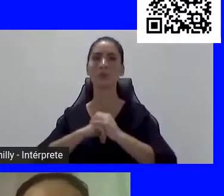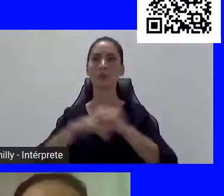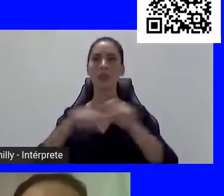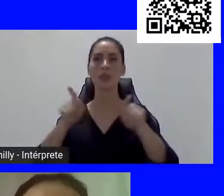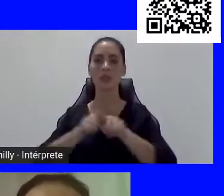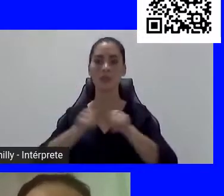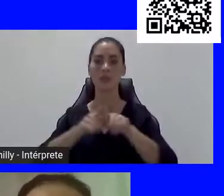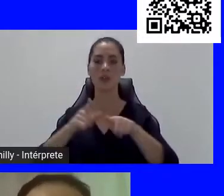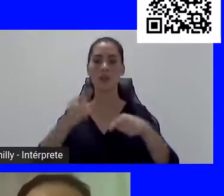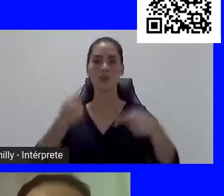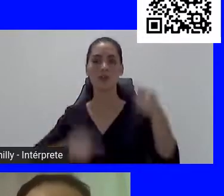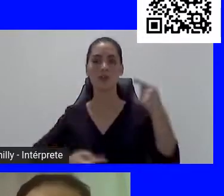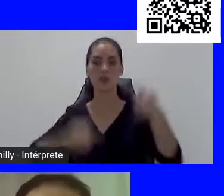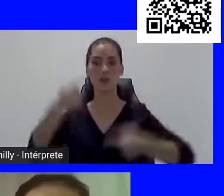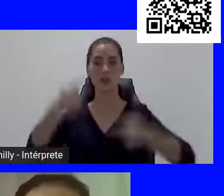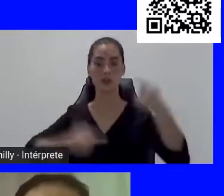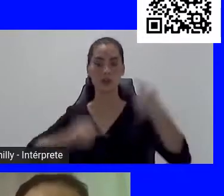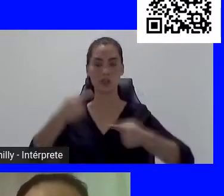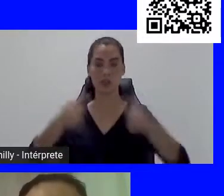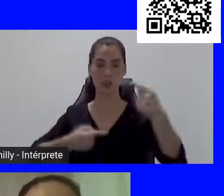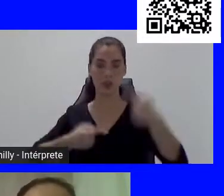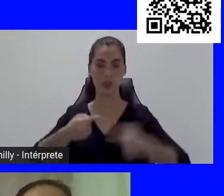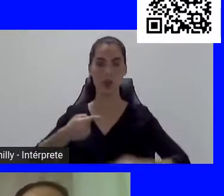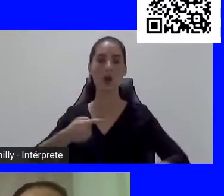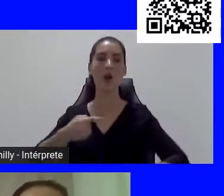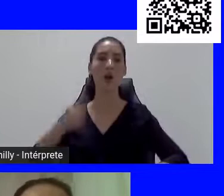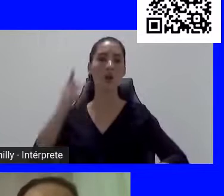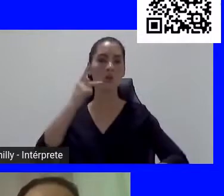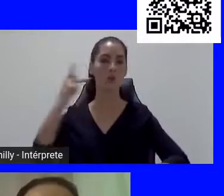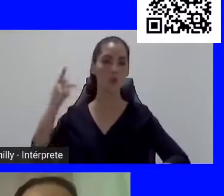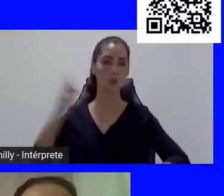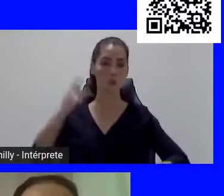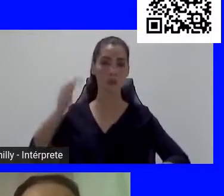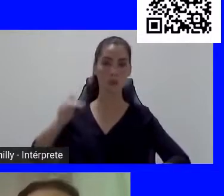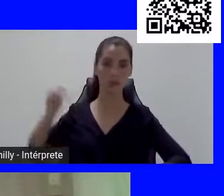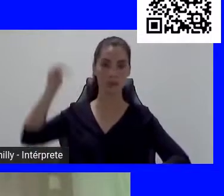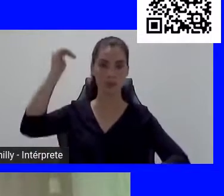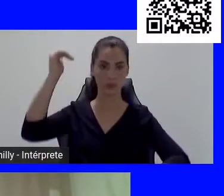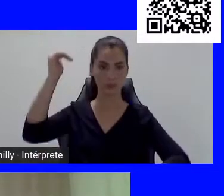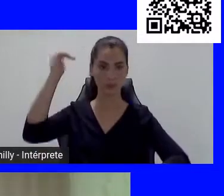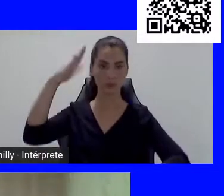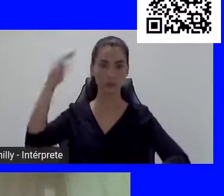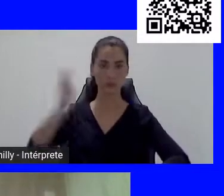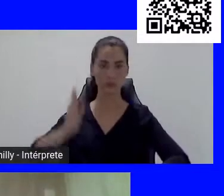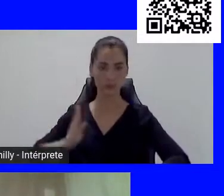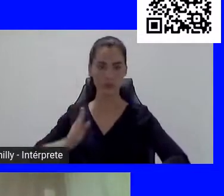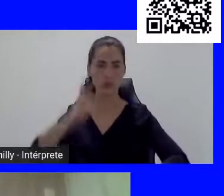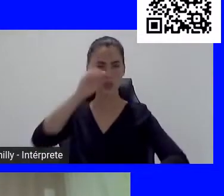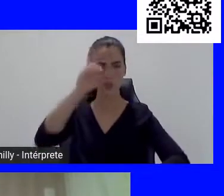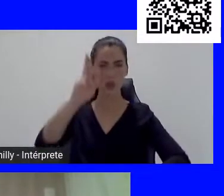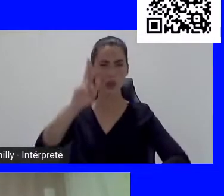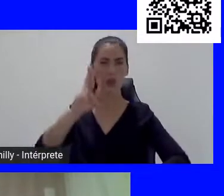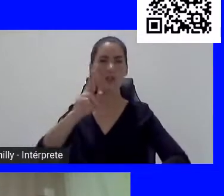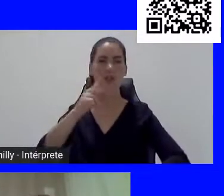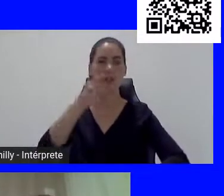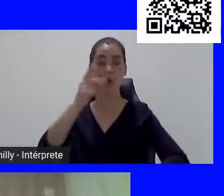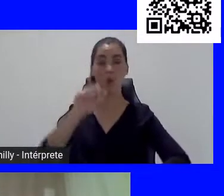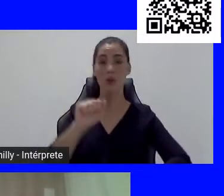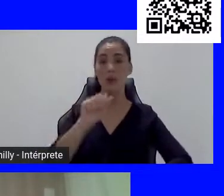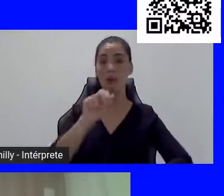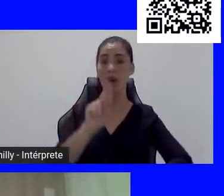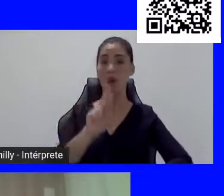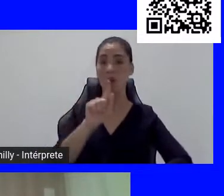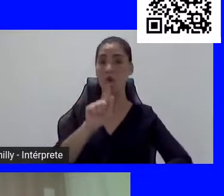o Procurador-Geral da República, Augusto Aras, né? Na semana passada, inclusive, a senhora falou que ele tinha uma postura covarde, né, em não levar as investigações